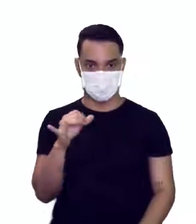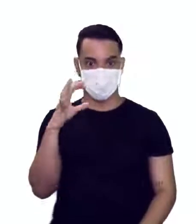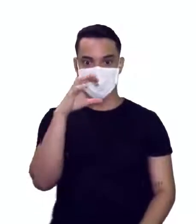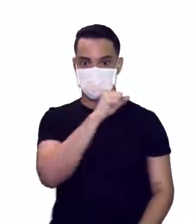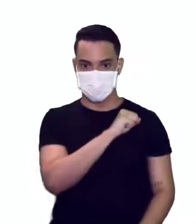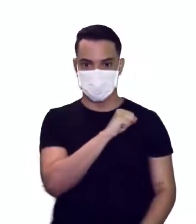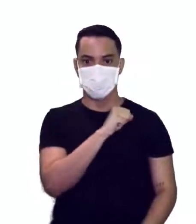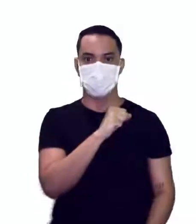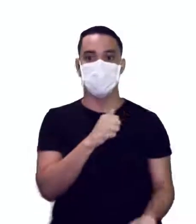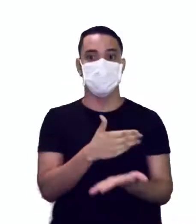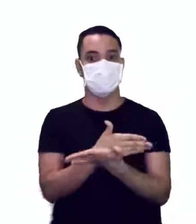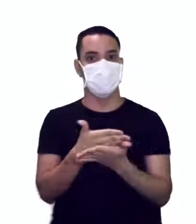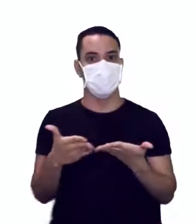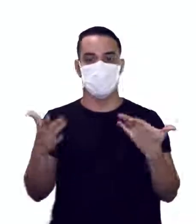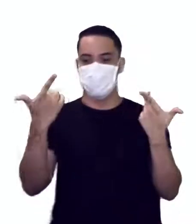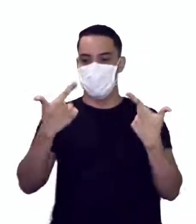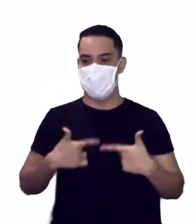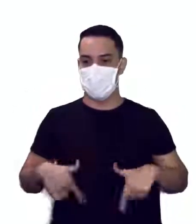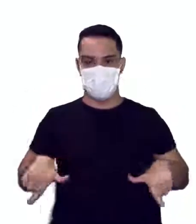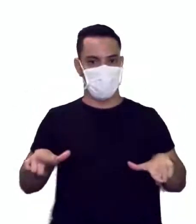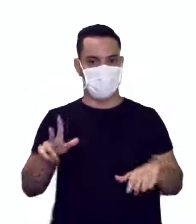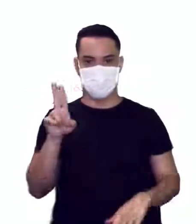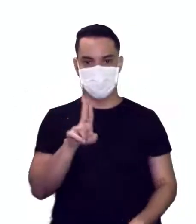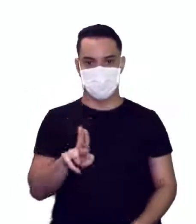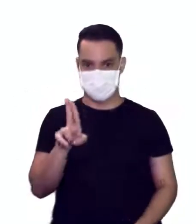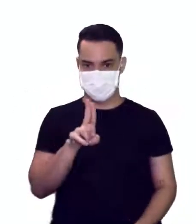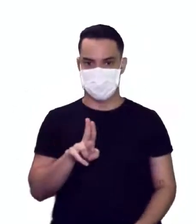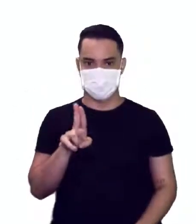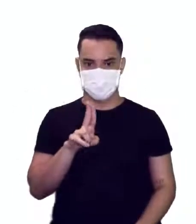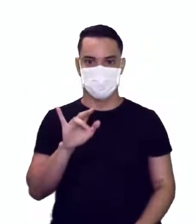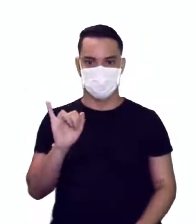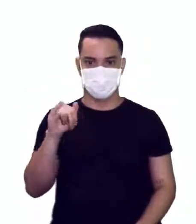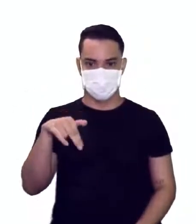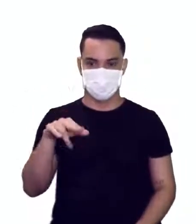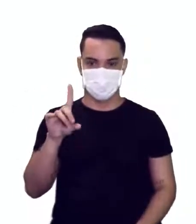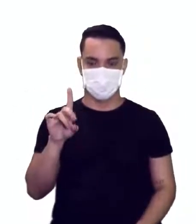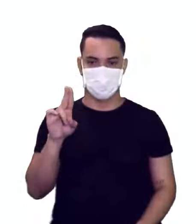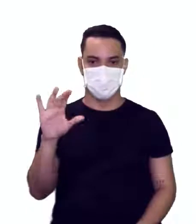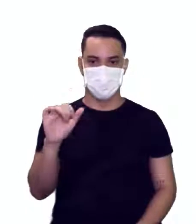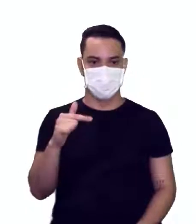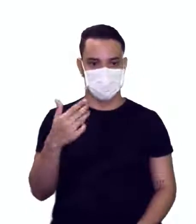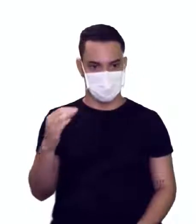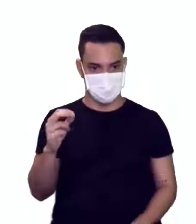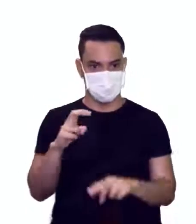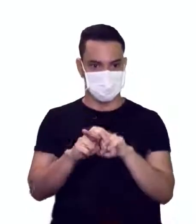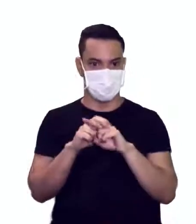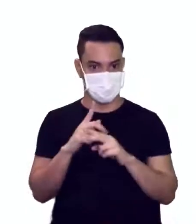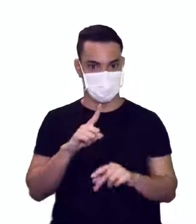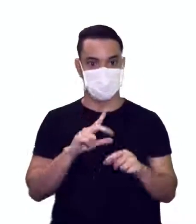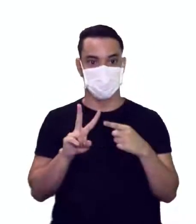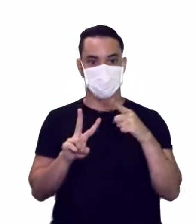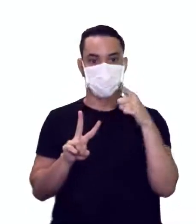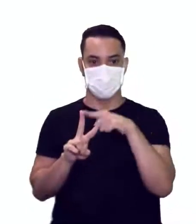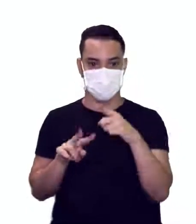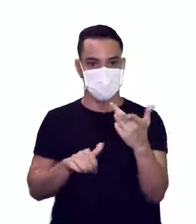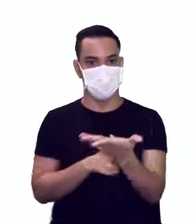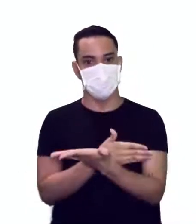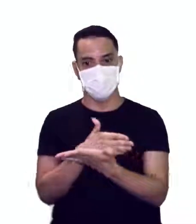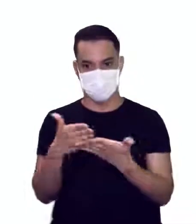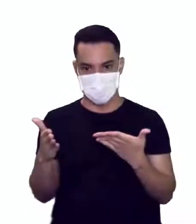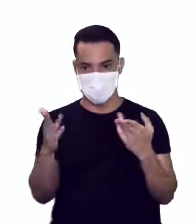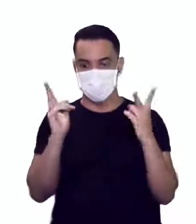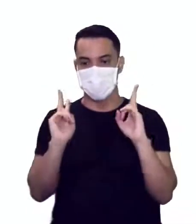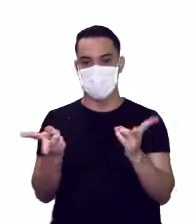condutoras, inicialmente neutras, usando a indução. Então, eu tenho duas esferas, elas estão inicialmente com carga